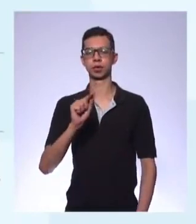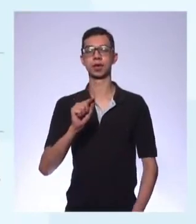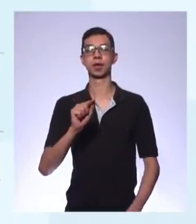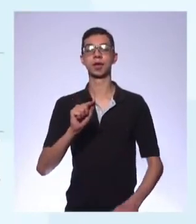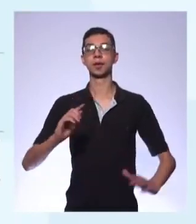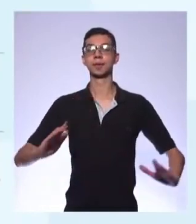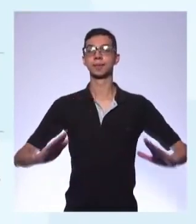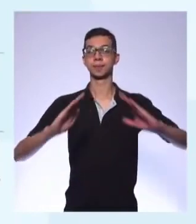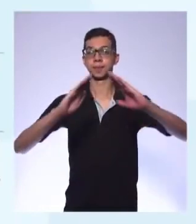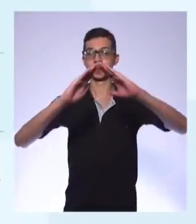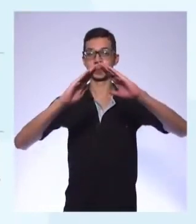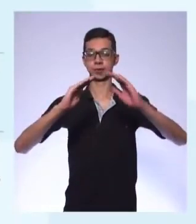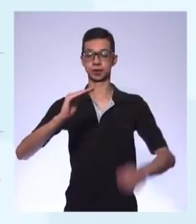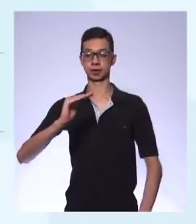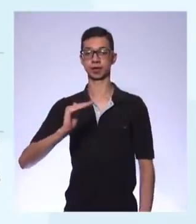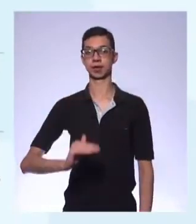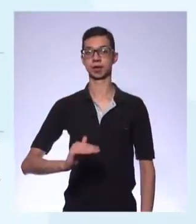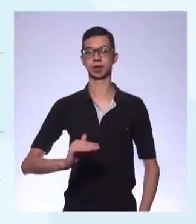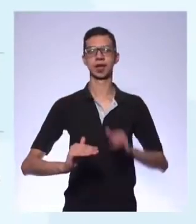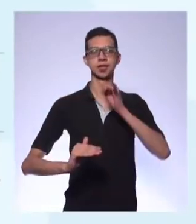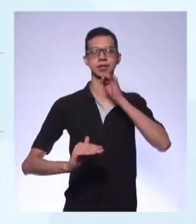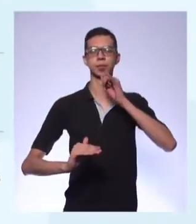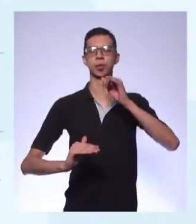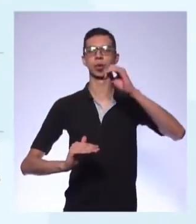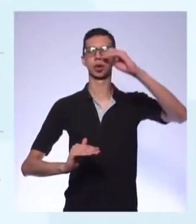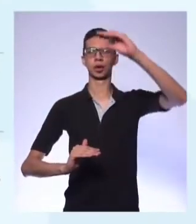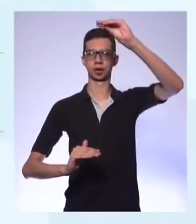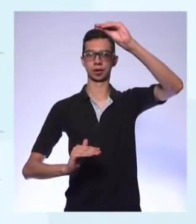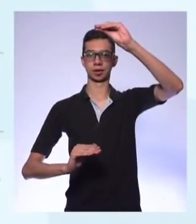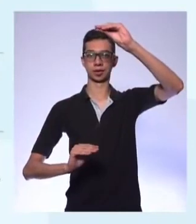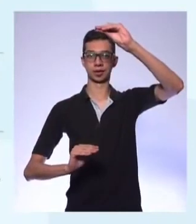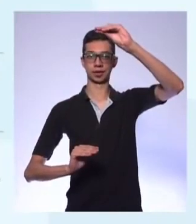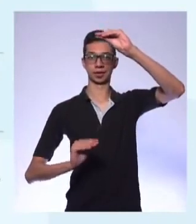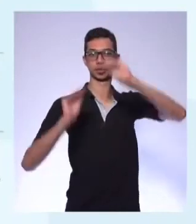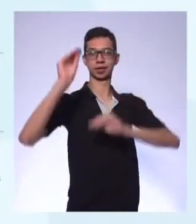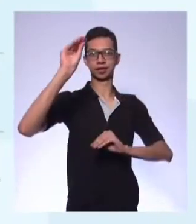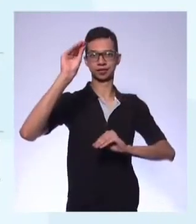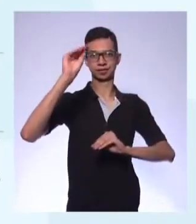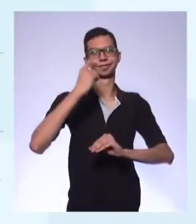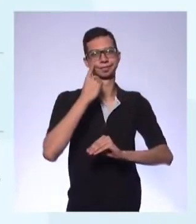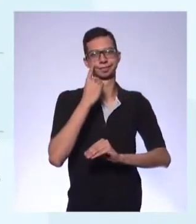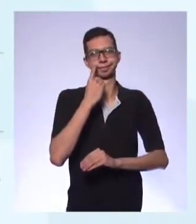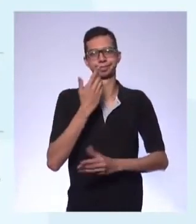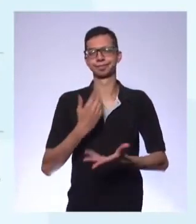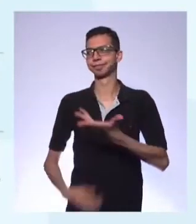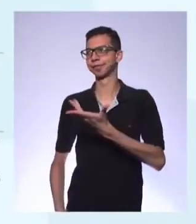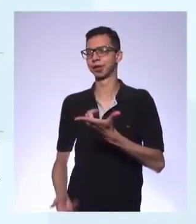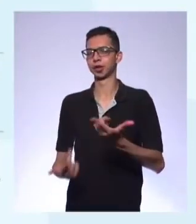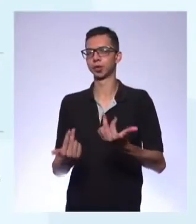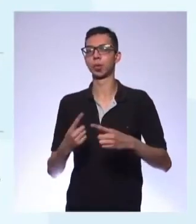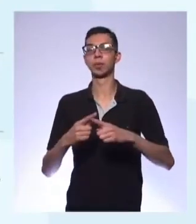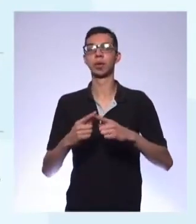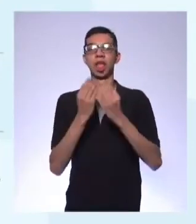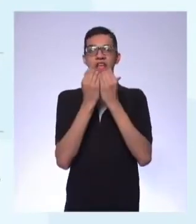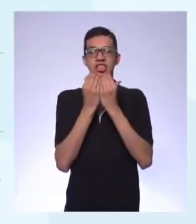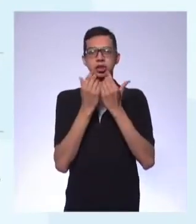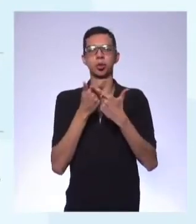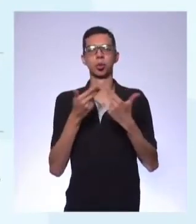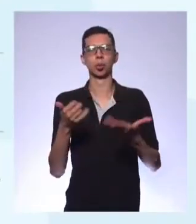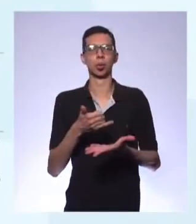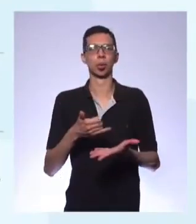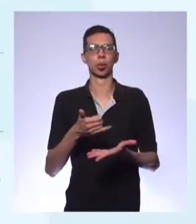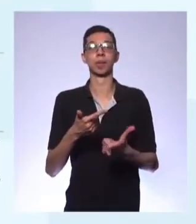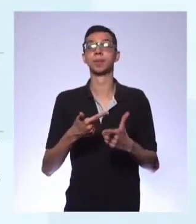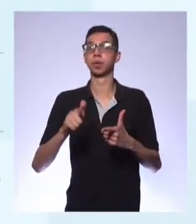pessoas, aí vai estar o que deveria estar no topo, né? Que são os refrigerantes cheios de açúcar e os lanches cheios de gordura. Né? E aí que